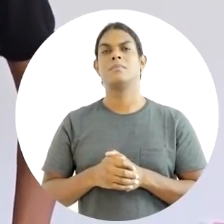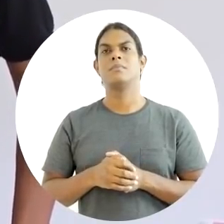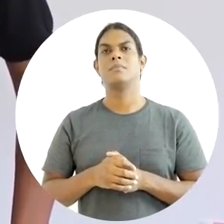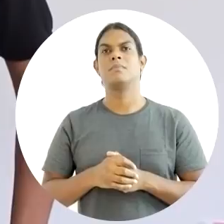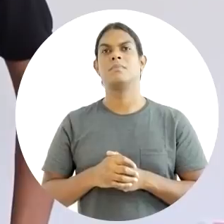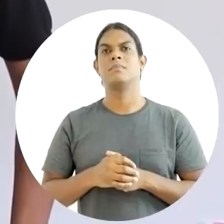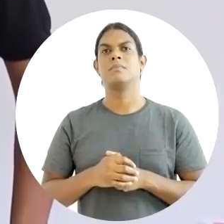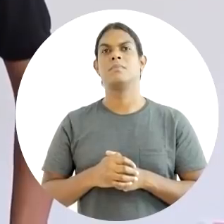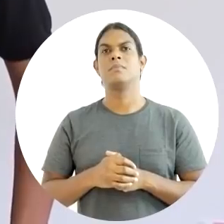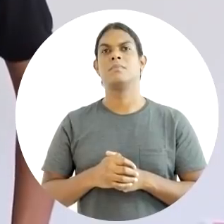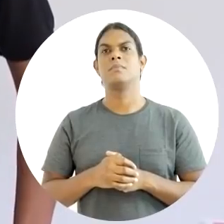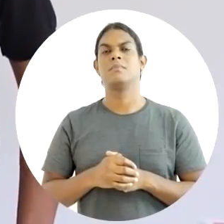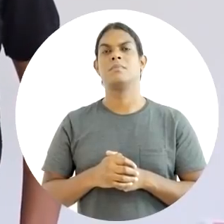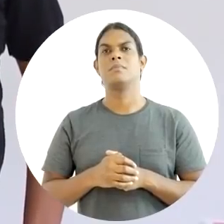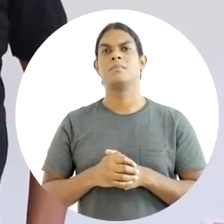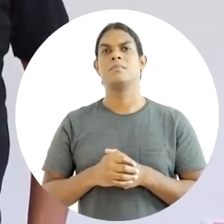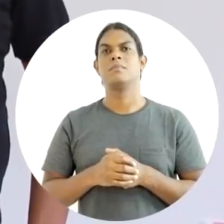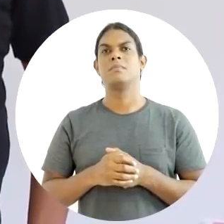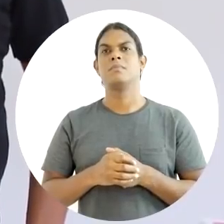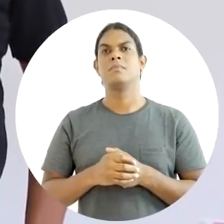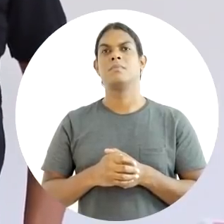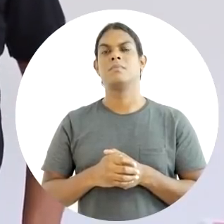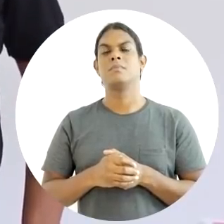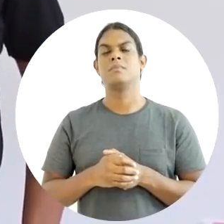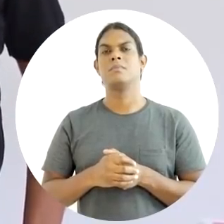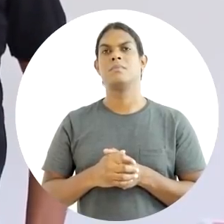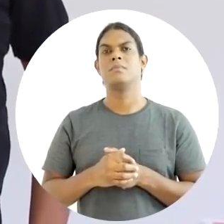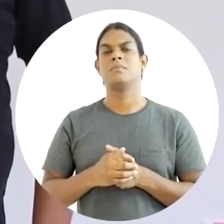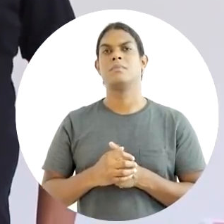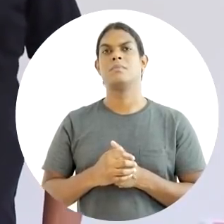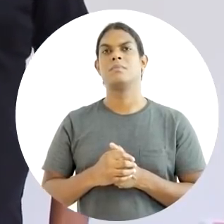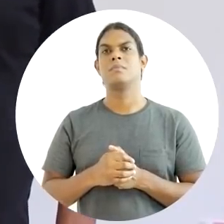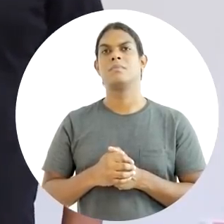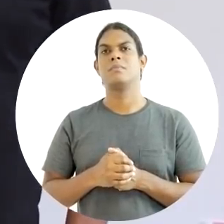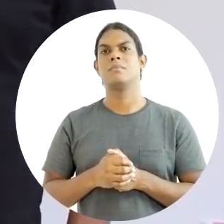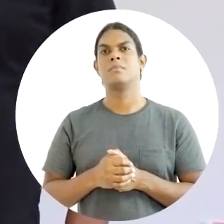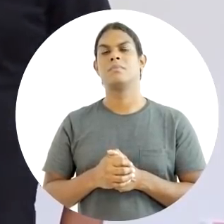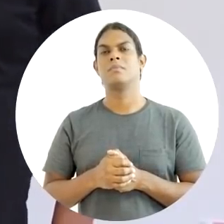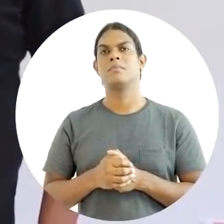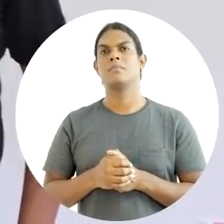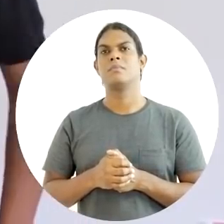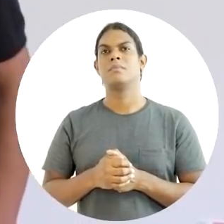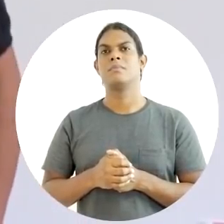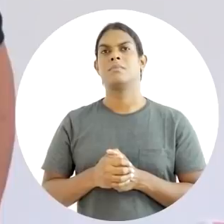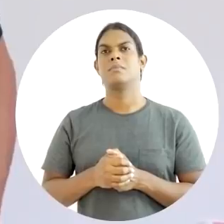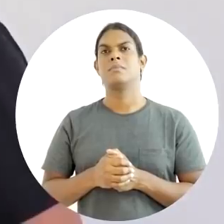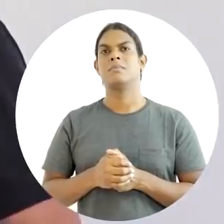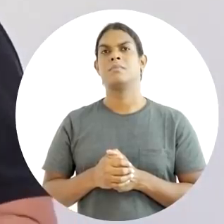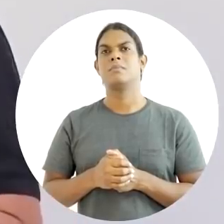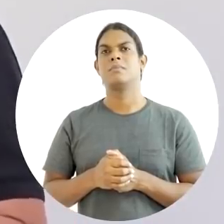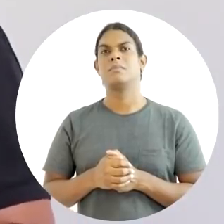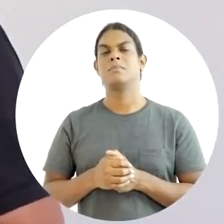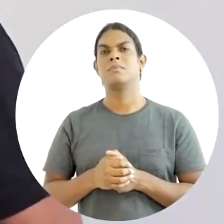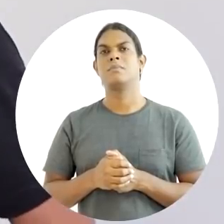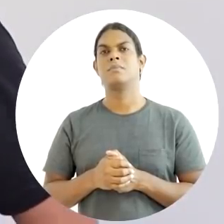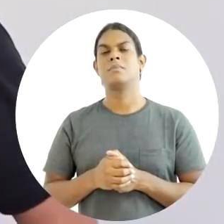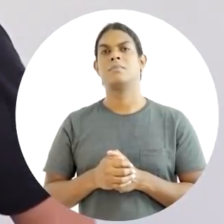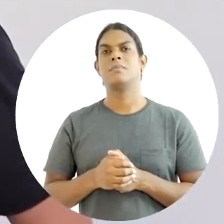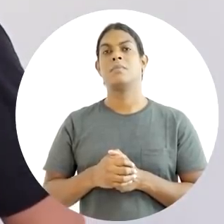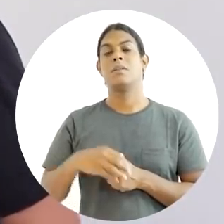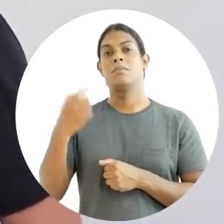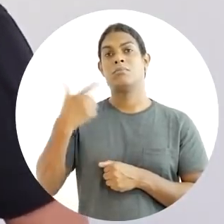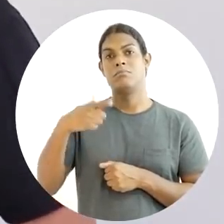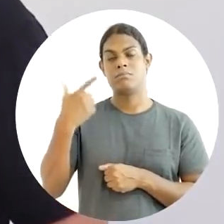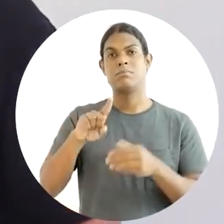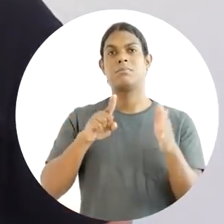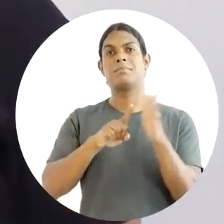energizer, né? Tem o ed no final. Explained, tá? Que tem o ed no final, ok? A segunda pergunta que a gente